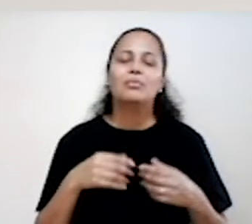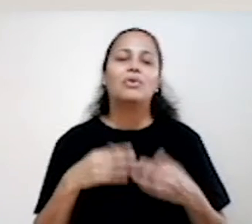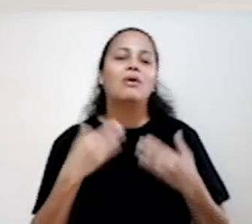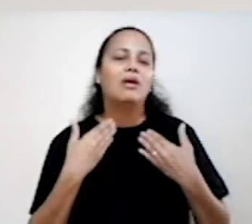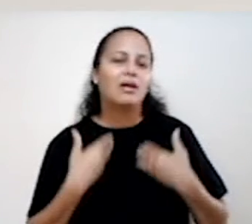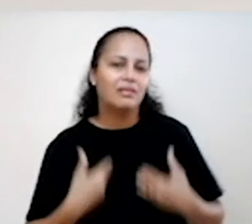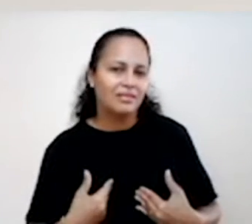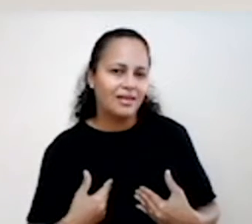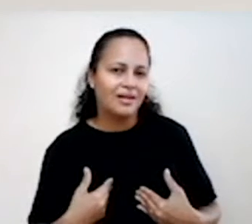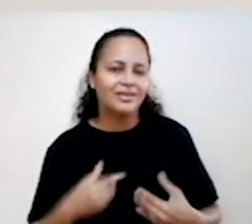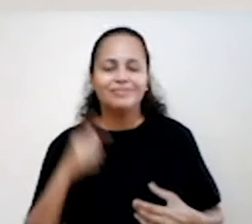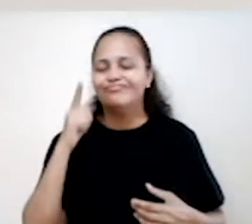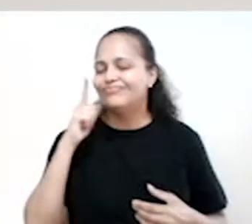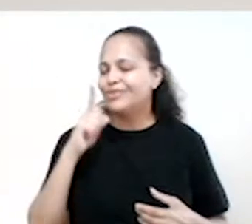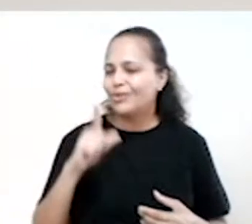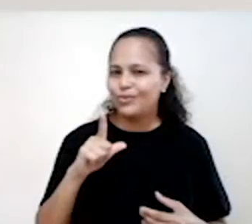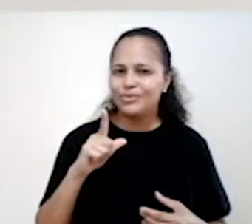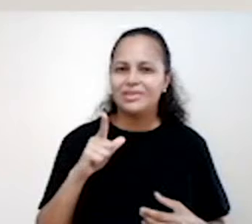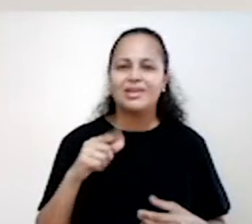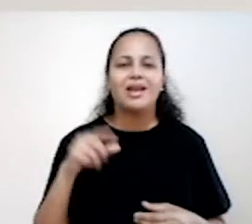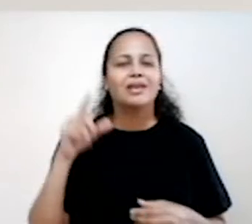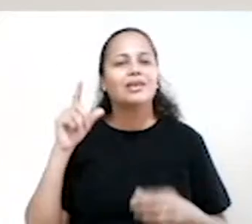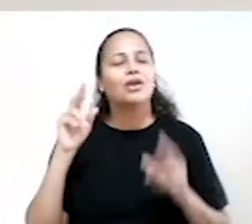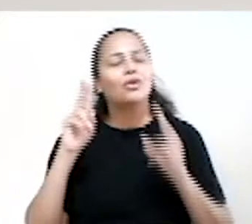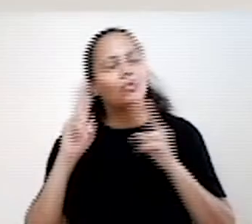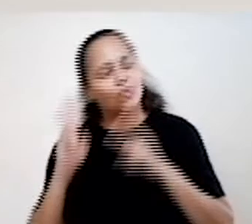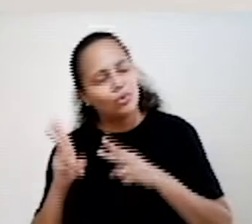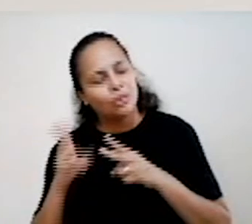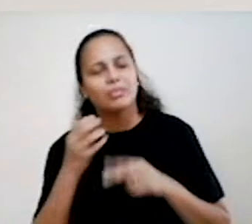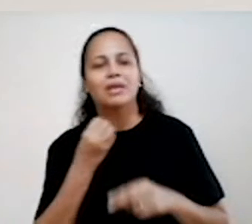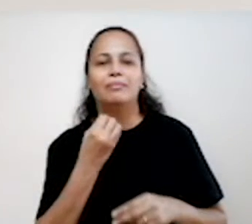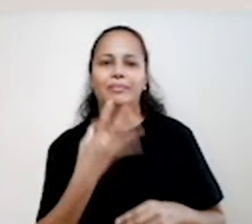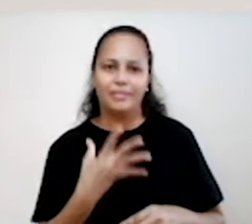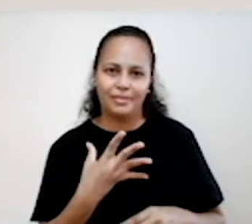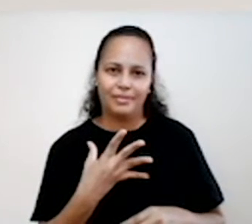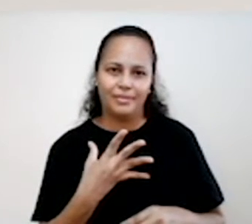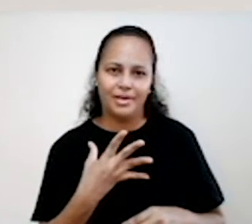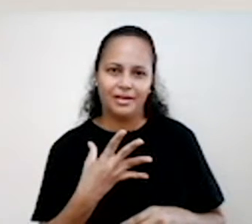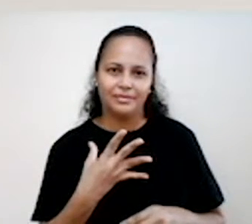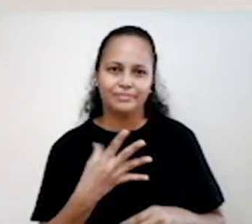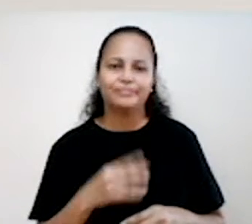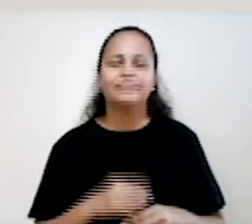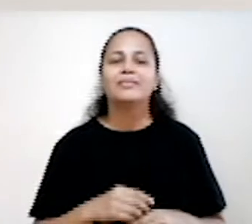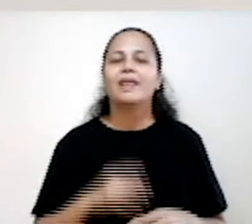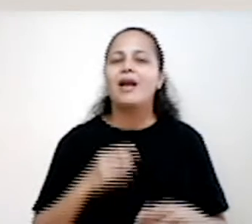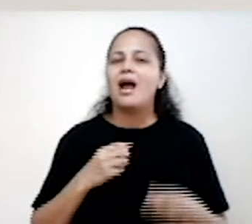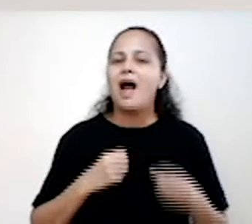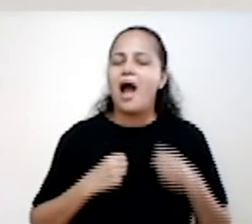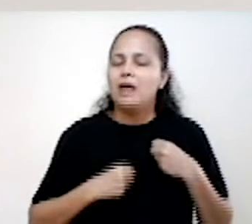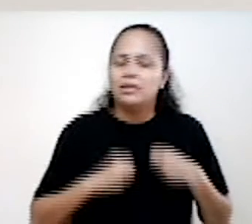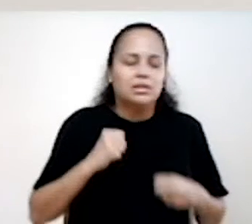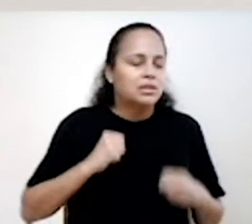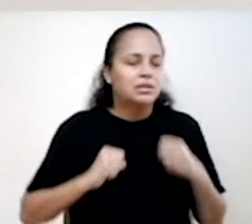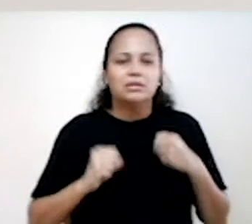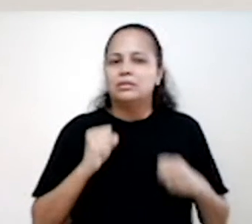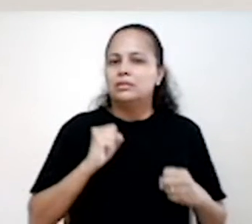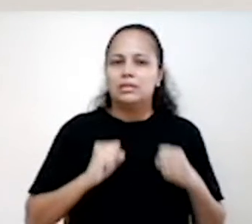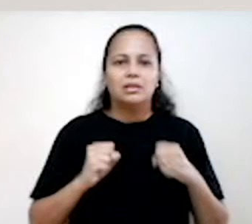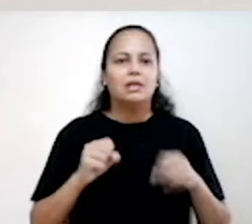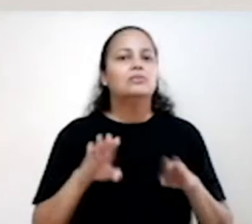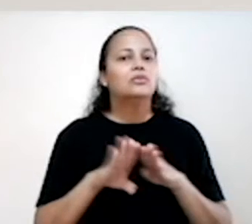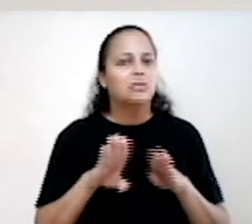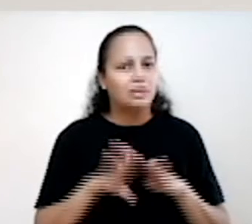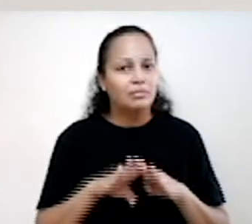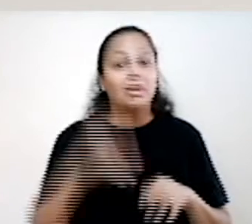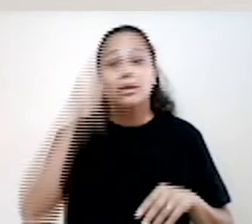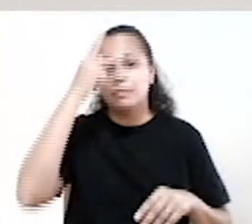pessoa esteja, ela não vai conseguir dormir bem. A ansiedade é um outro sintoma que aparece na síndrome de burnout. Essa condição ela é